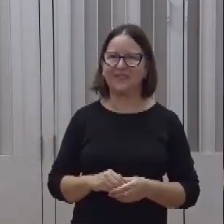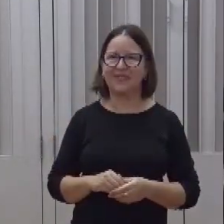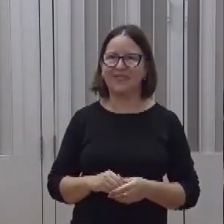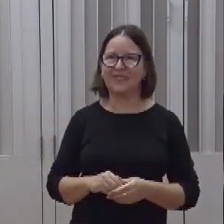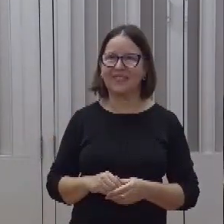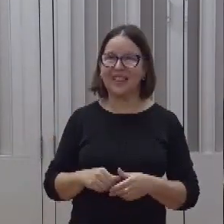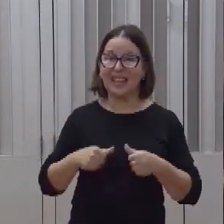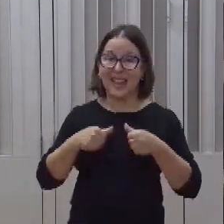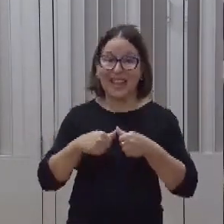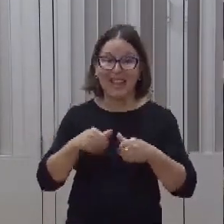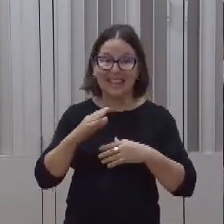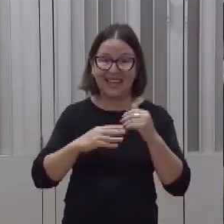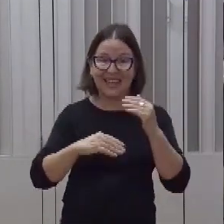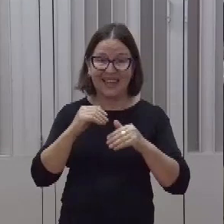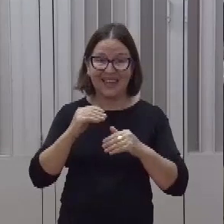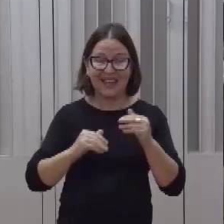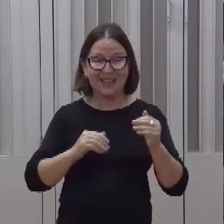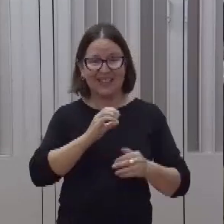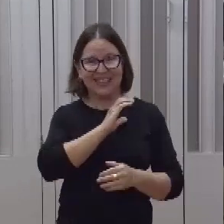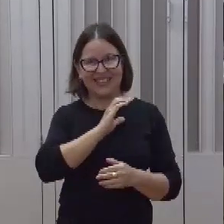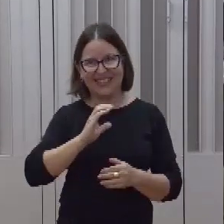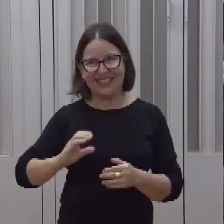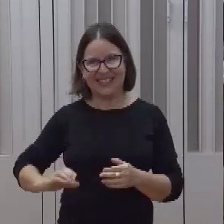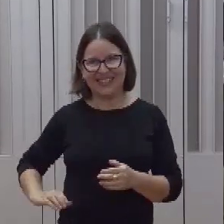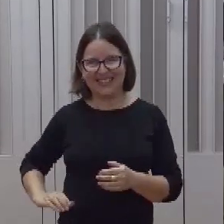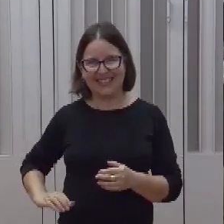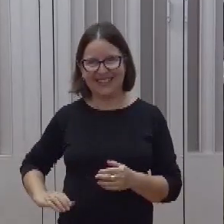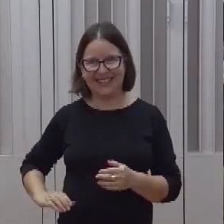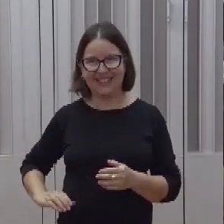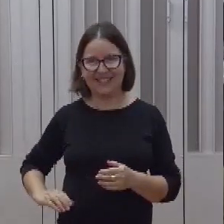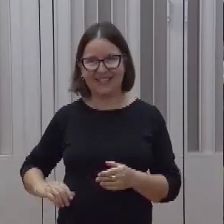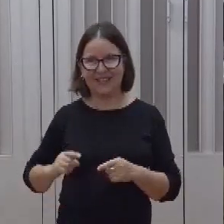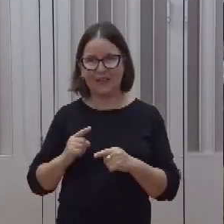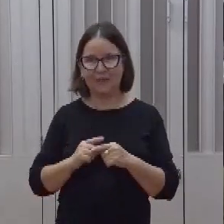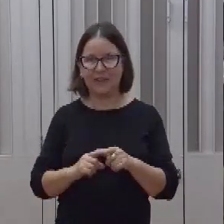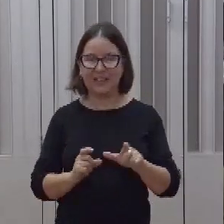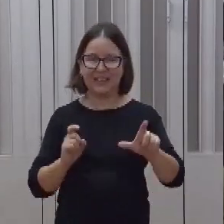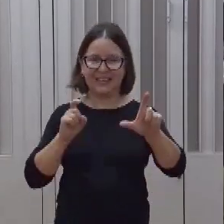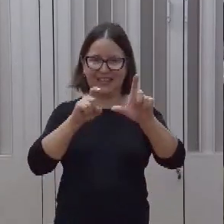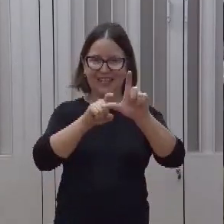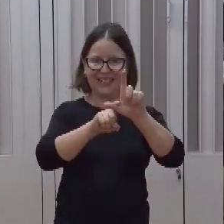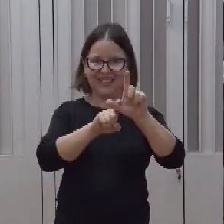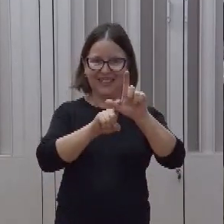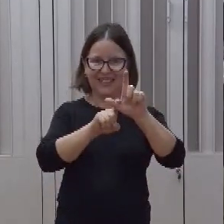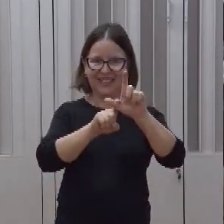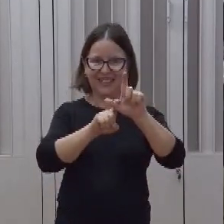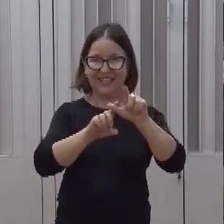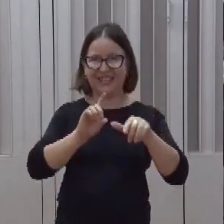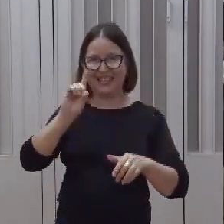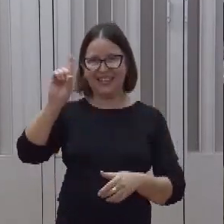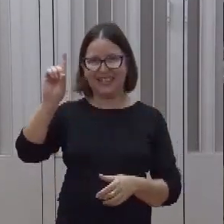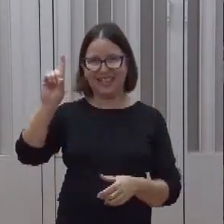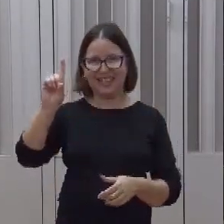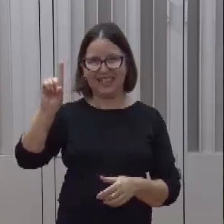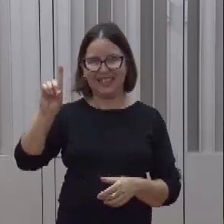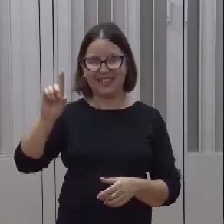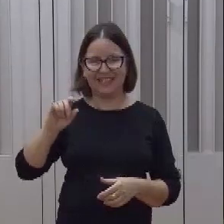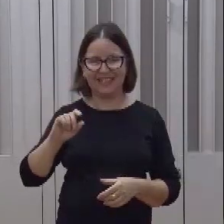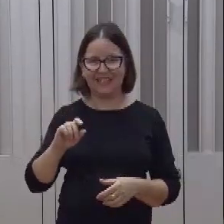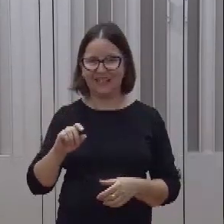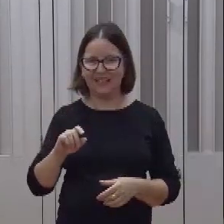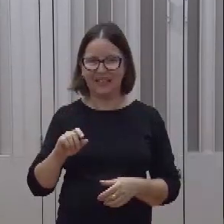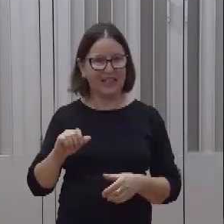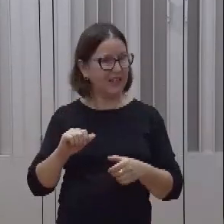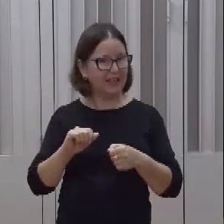as obras de Cristo, porque dependemos dele. Não estamos fazendo aquilo que